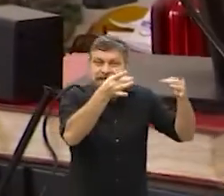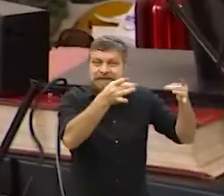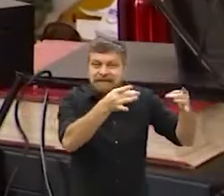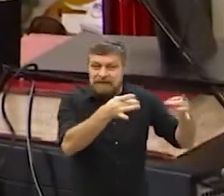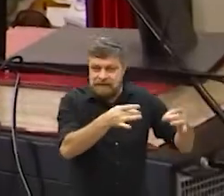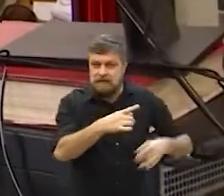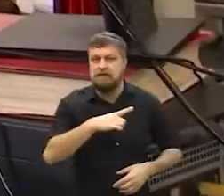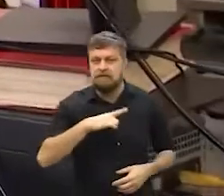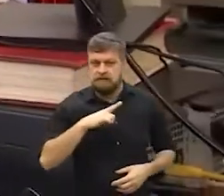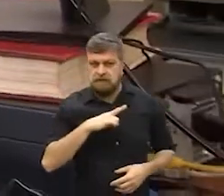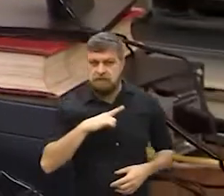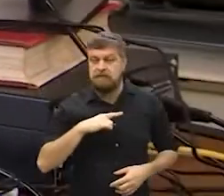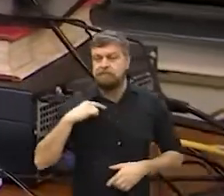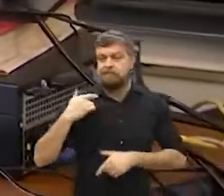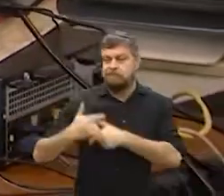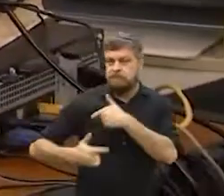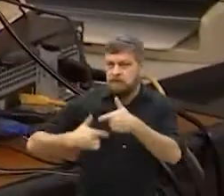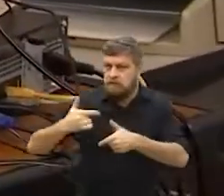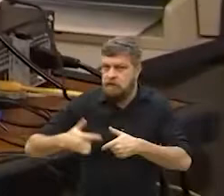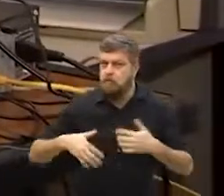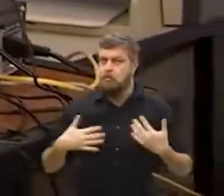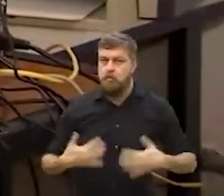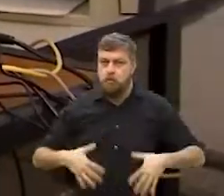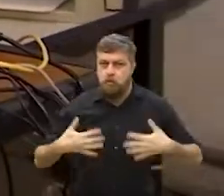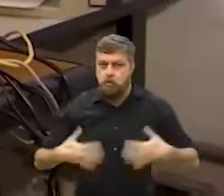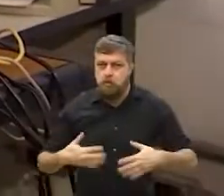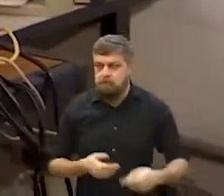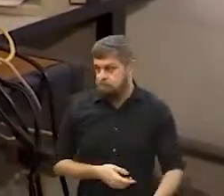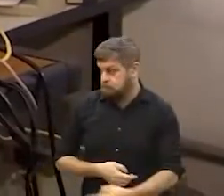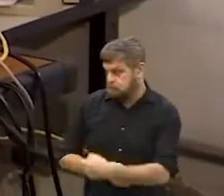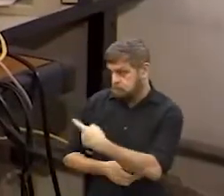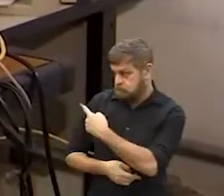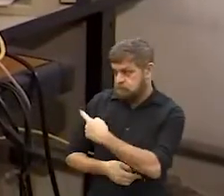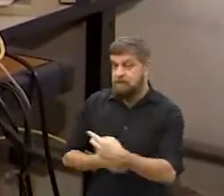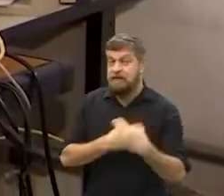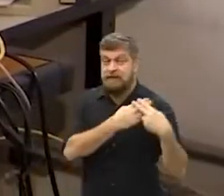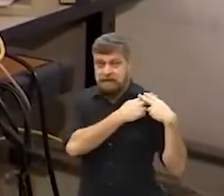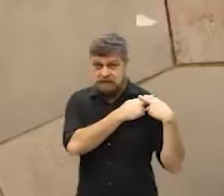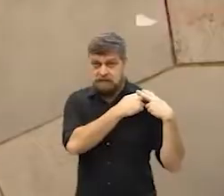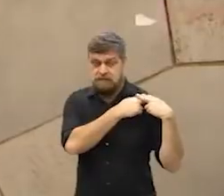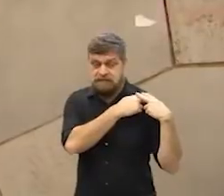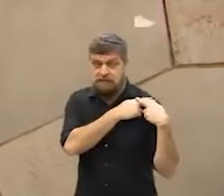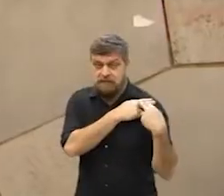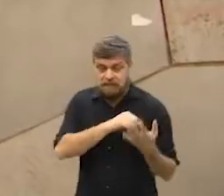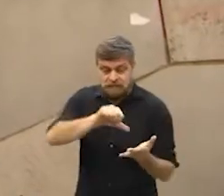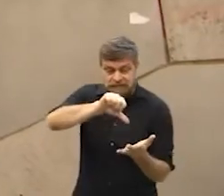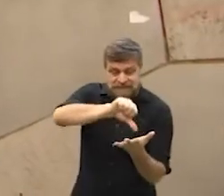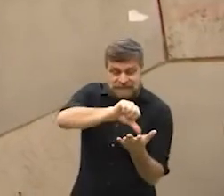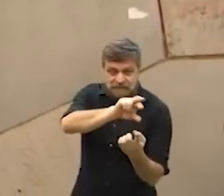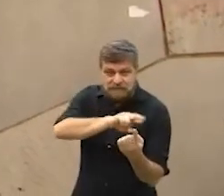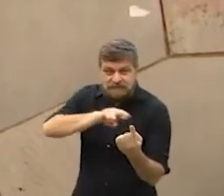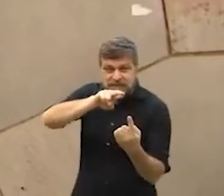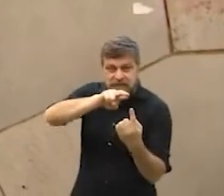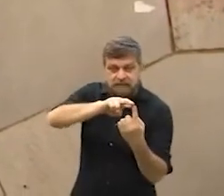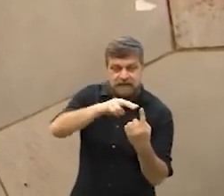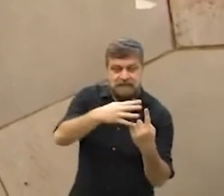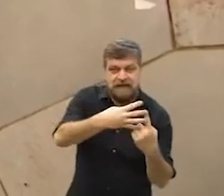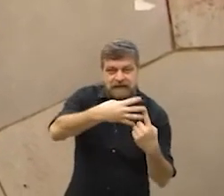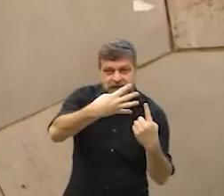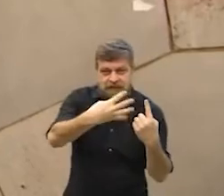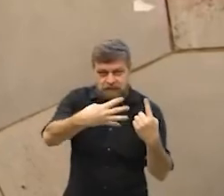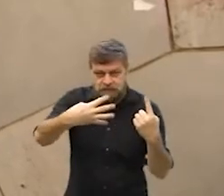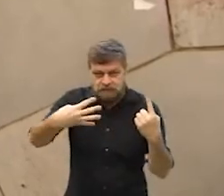apenas detalhes o trabalho mesmo é pesado para Valdirene coordenadora do local o centro de referência